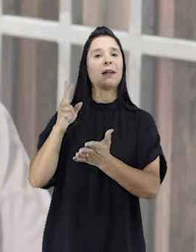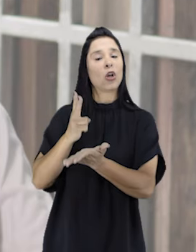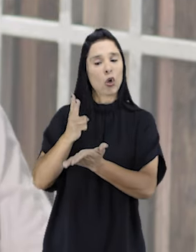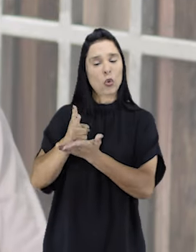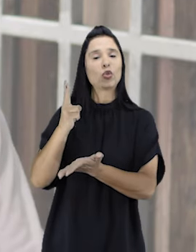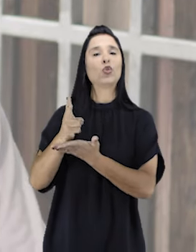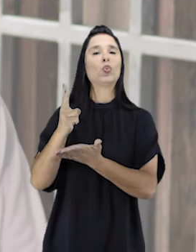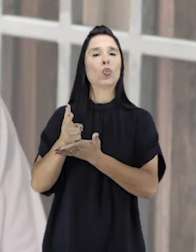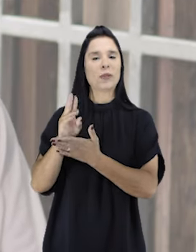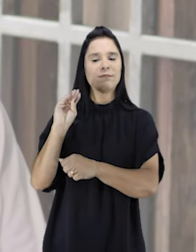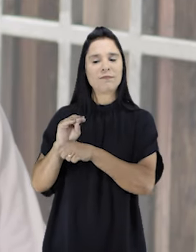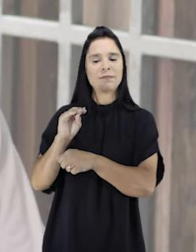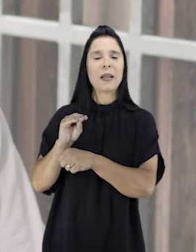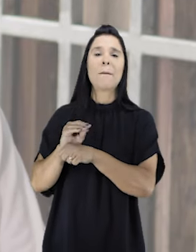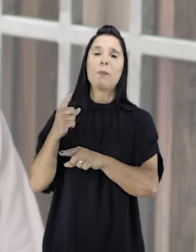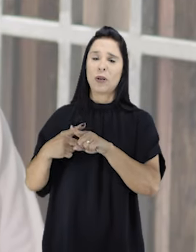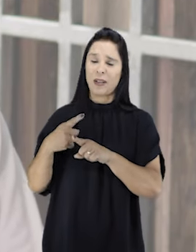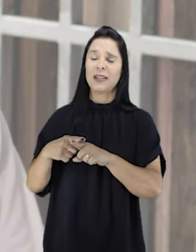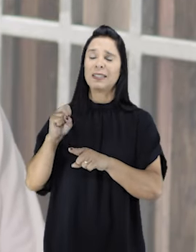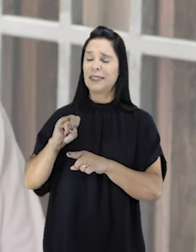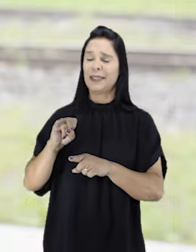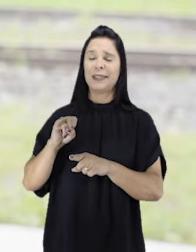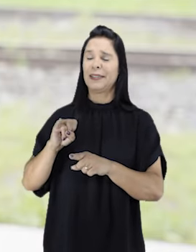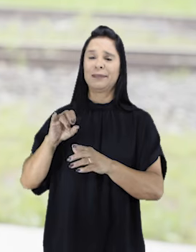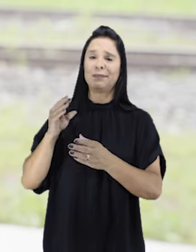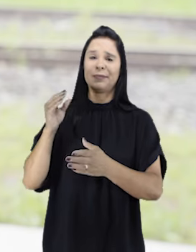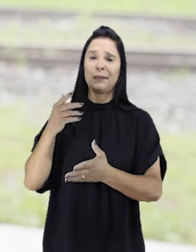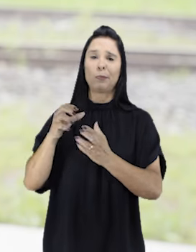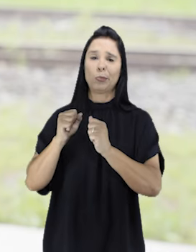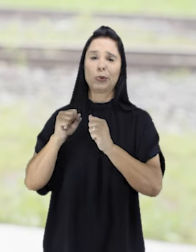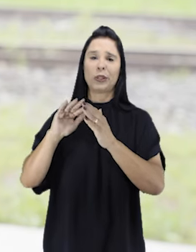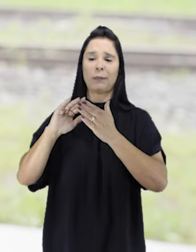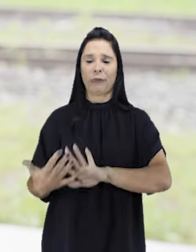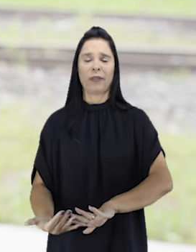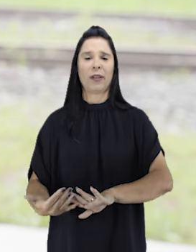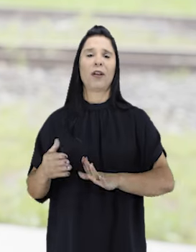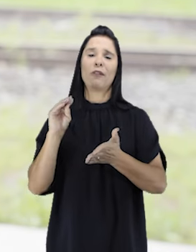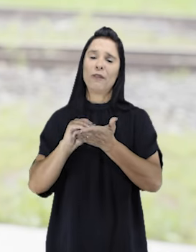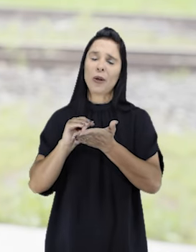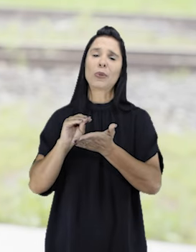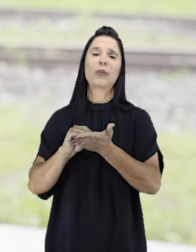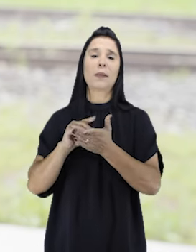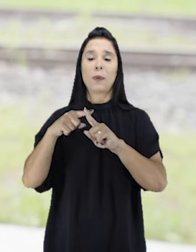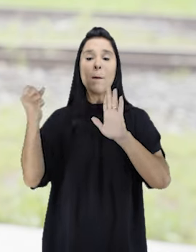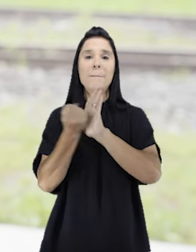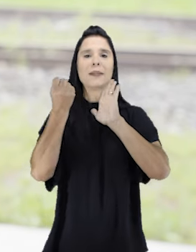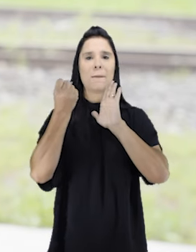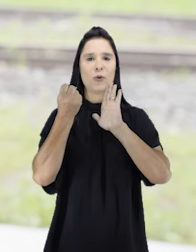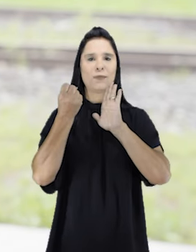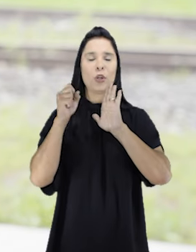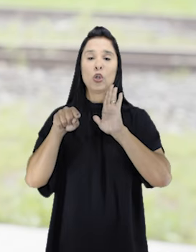é quem está mantendo, porque do contrário já teria caído. Falta esse cuidado, falta esse zelo, e quando eu digo